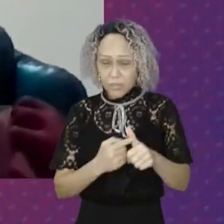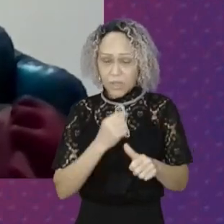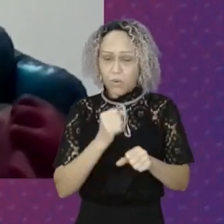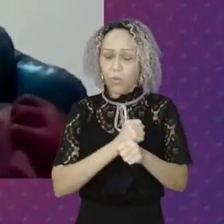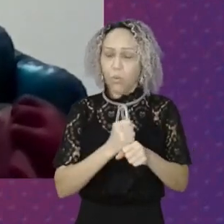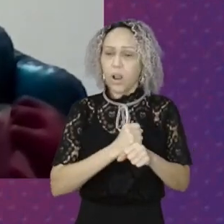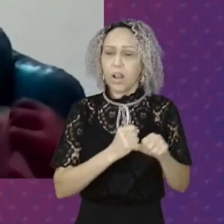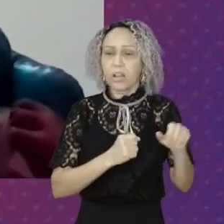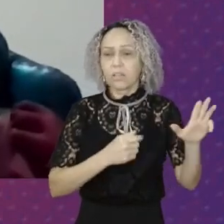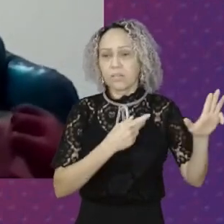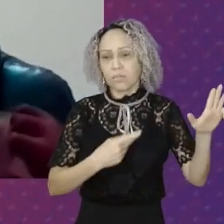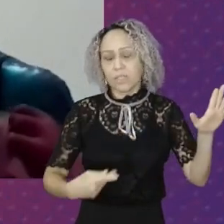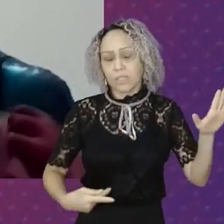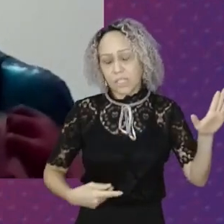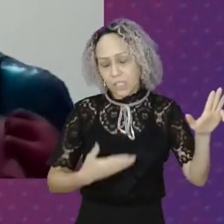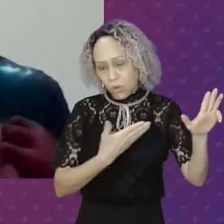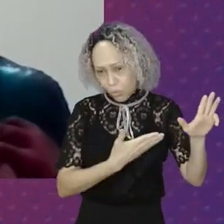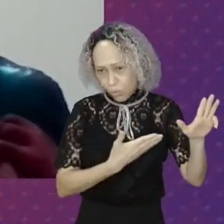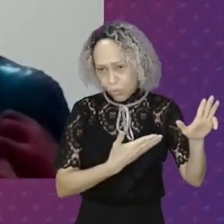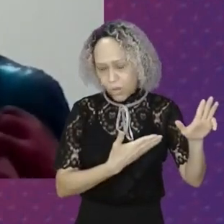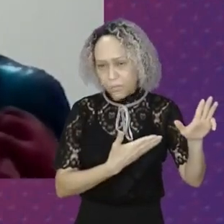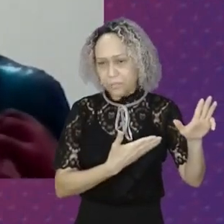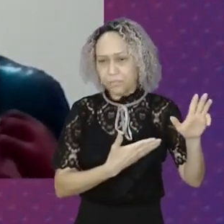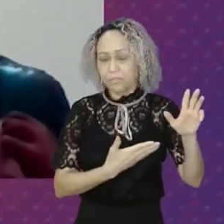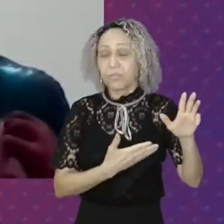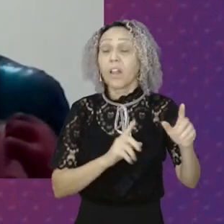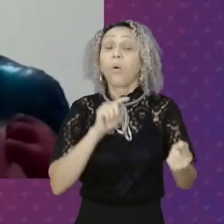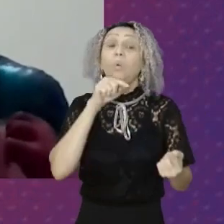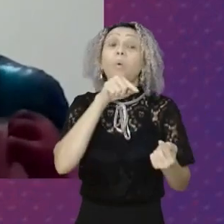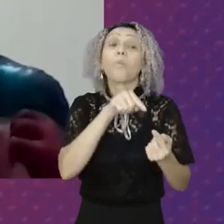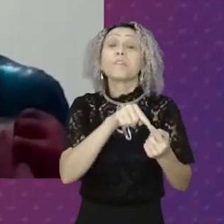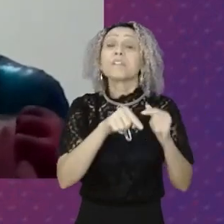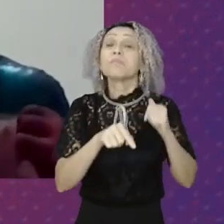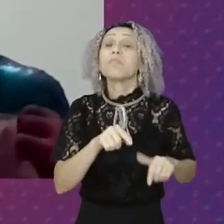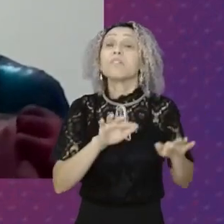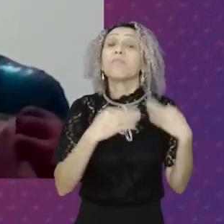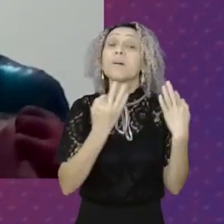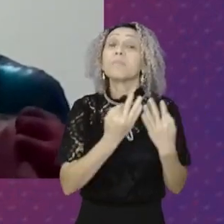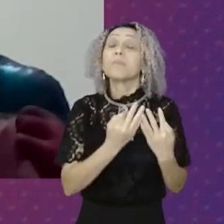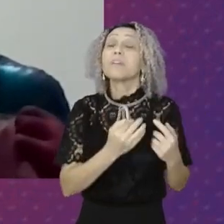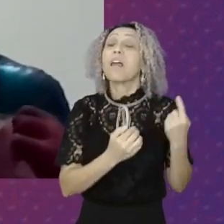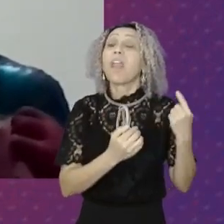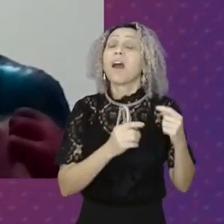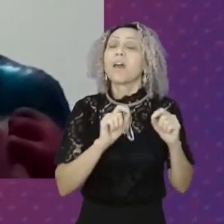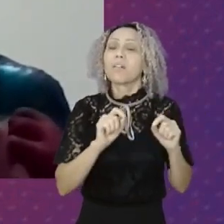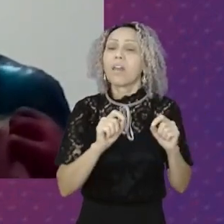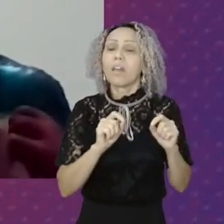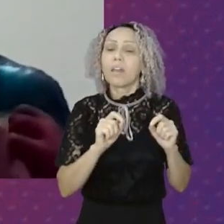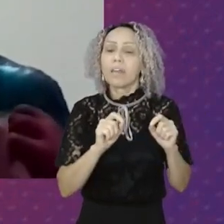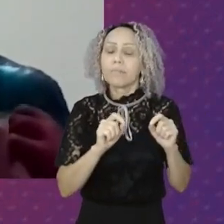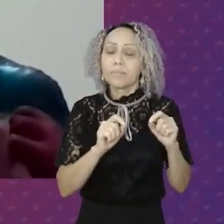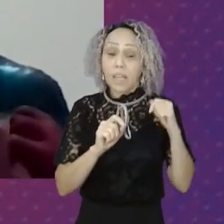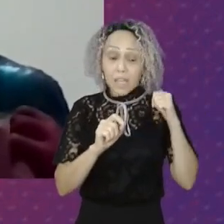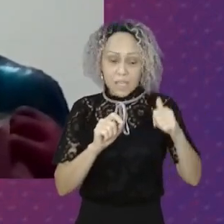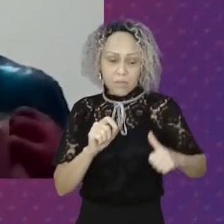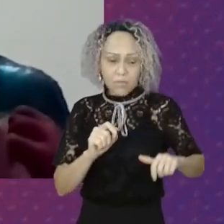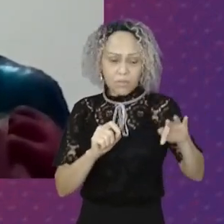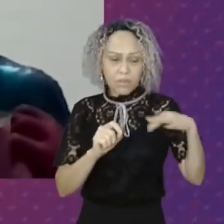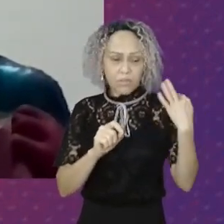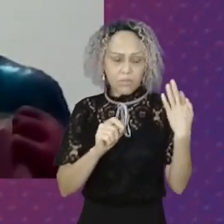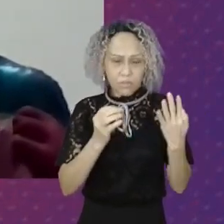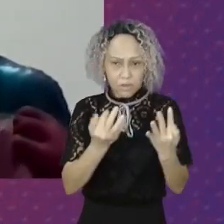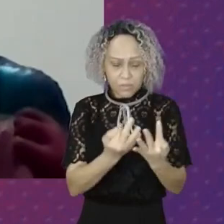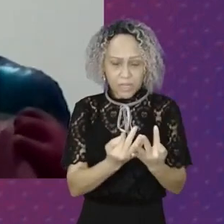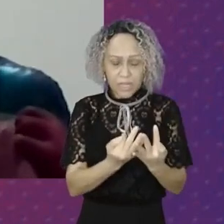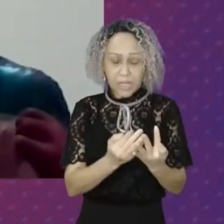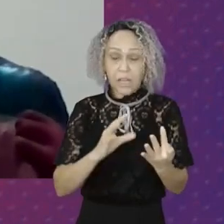presidente Lula, e ele tinha um objetivo que era de unificar todos os programas de transferência